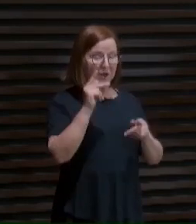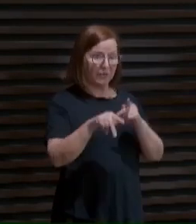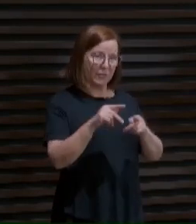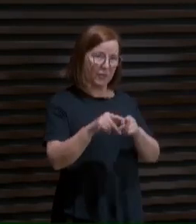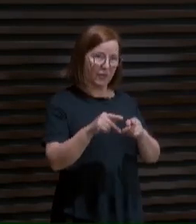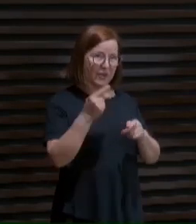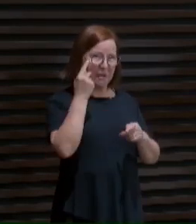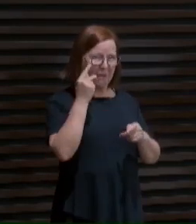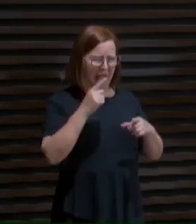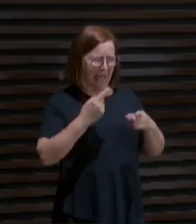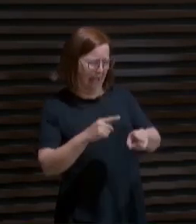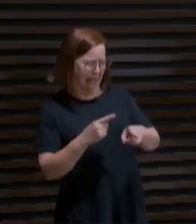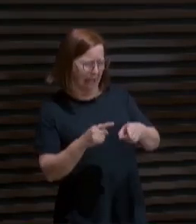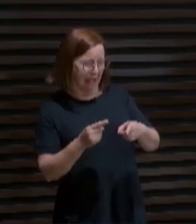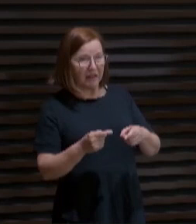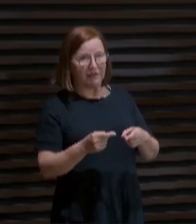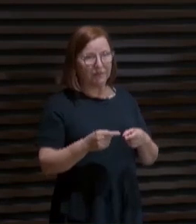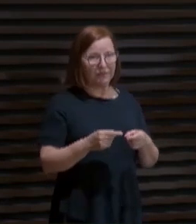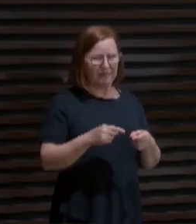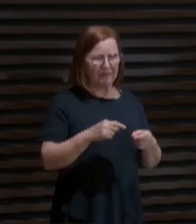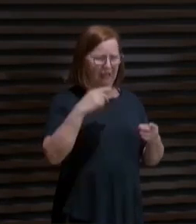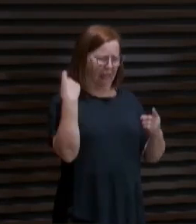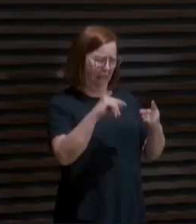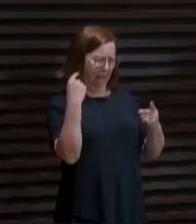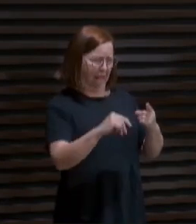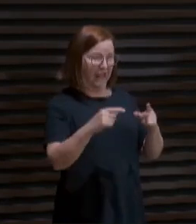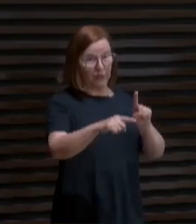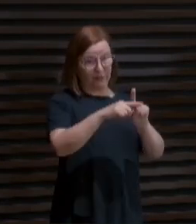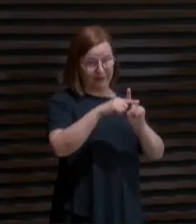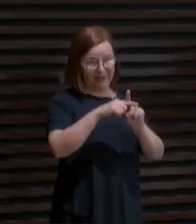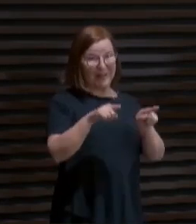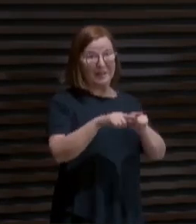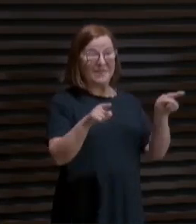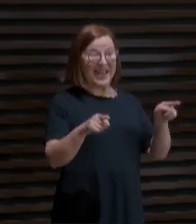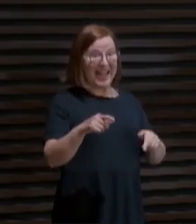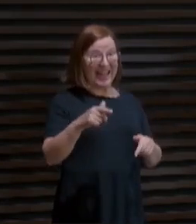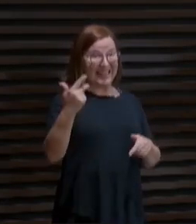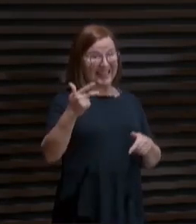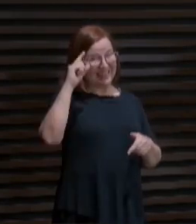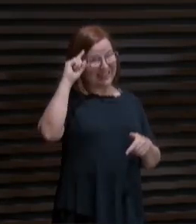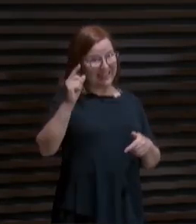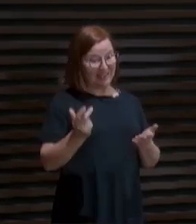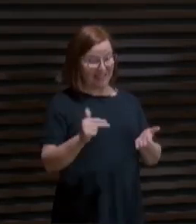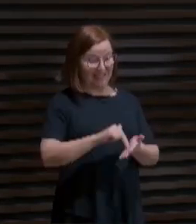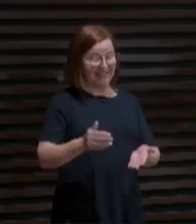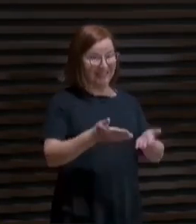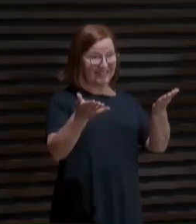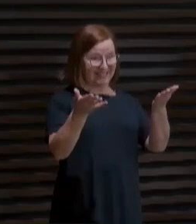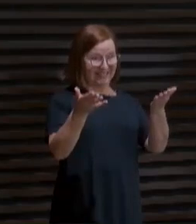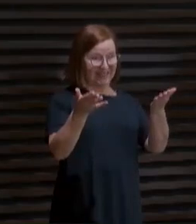ser escarnecido, aceitado, crucificado, mas no terceiro dia ressurgirá.